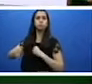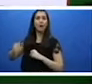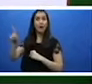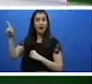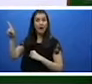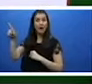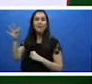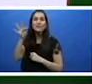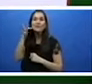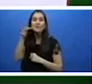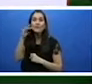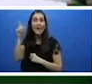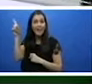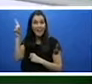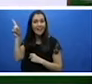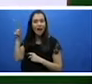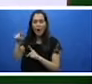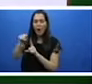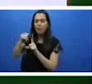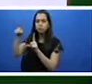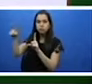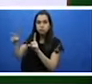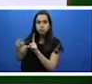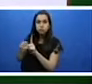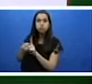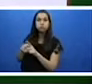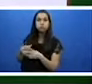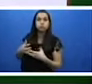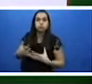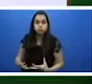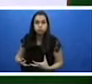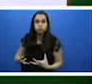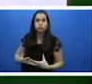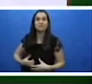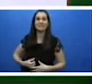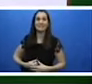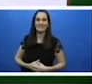fêmea também com barrigão, ó. Olha só.